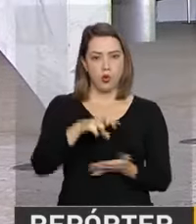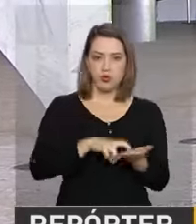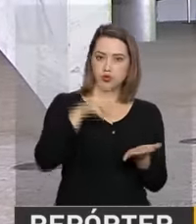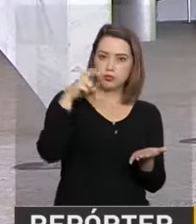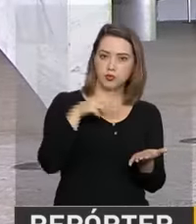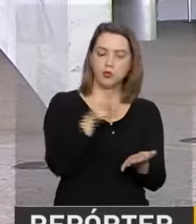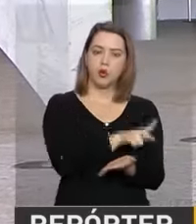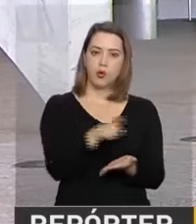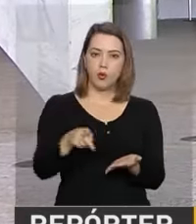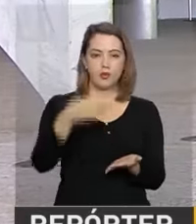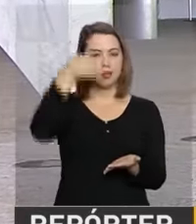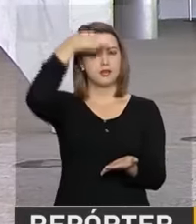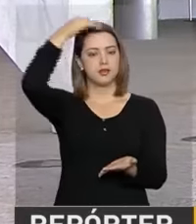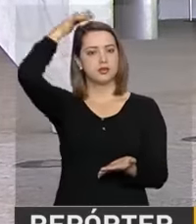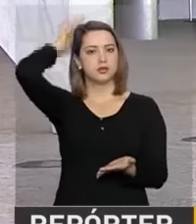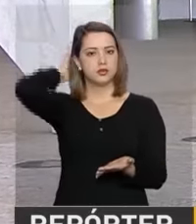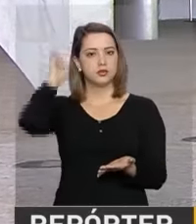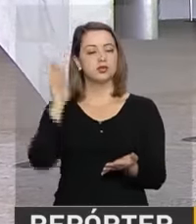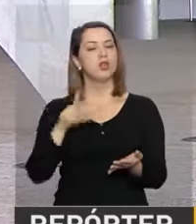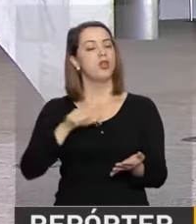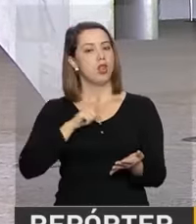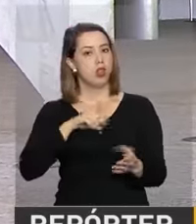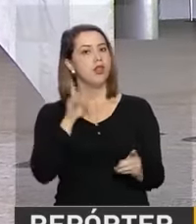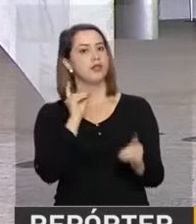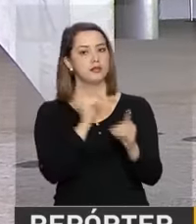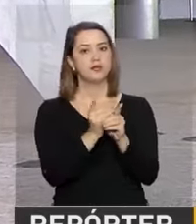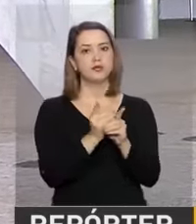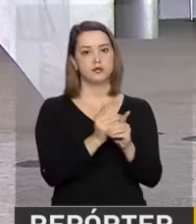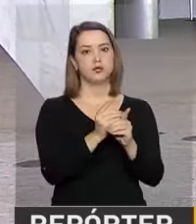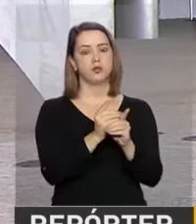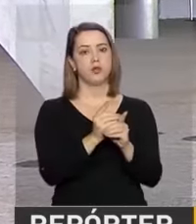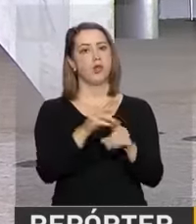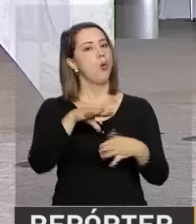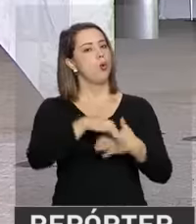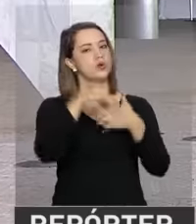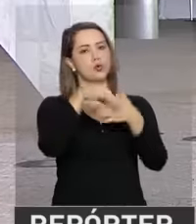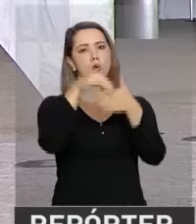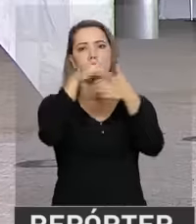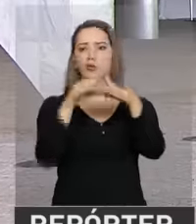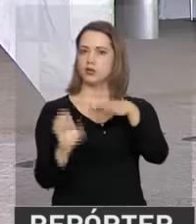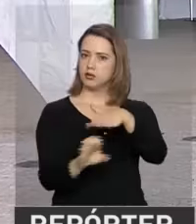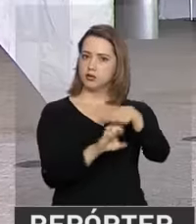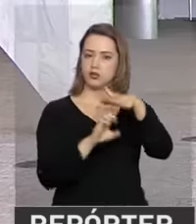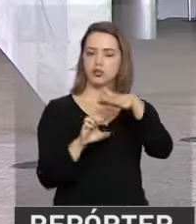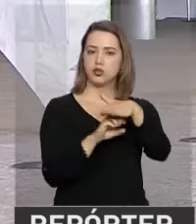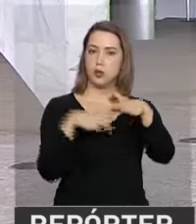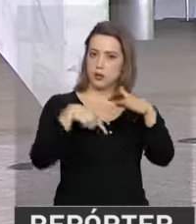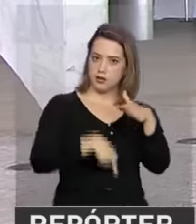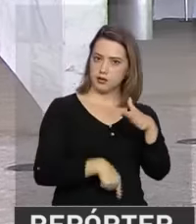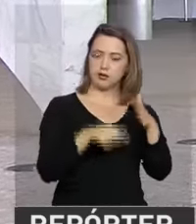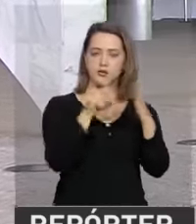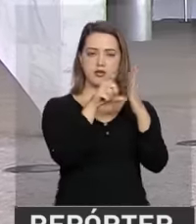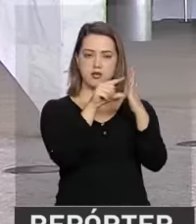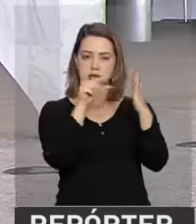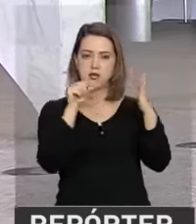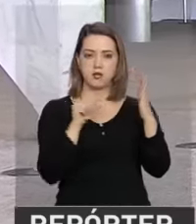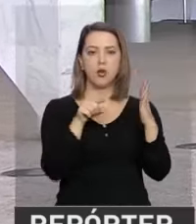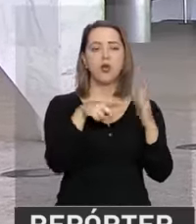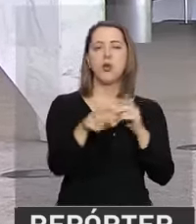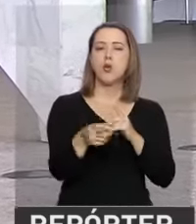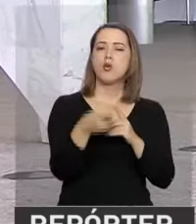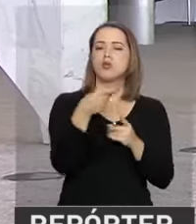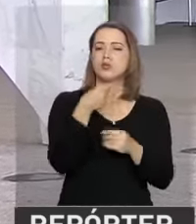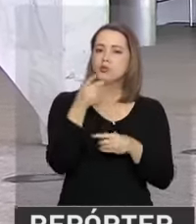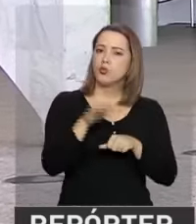o presidente da República em exercício, Michel Temer, tem um encontro com líderes empresariais aqui no Palácio do Planalto. Devem ser discutidas